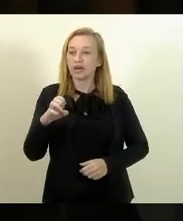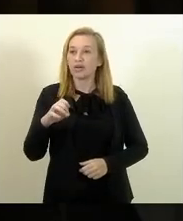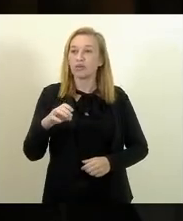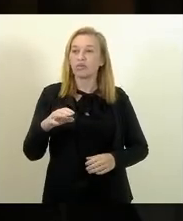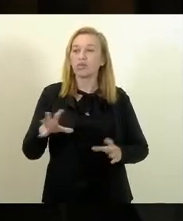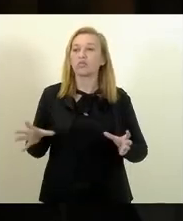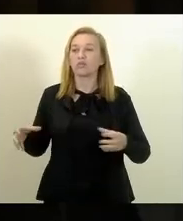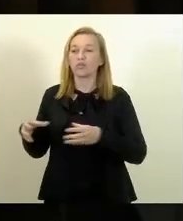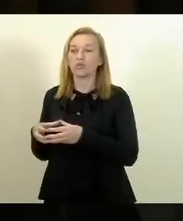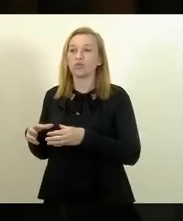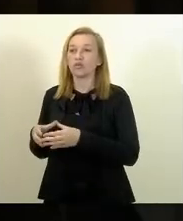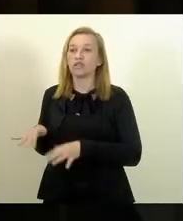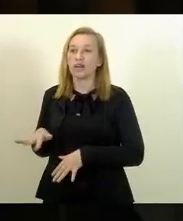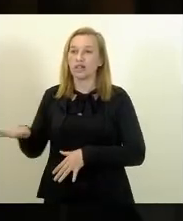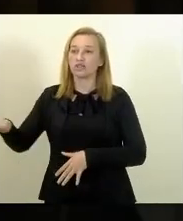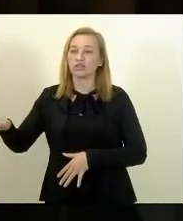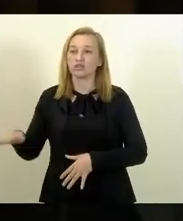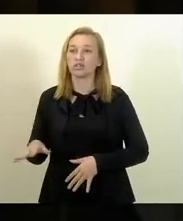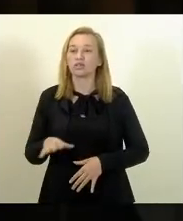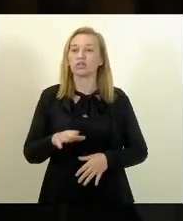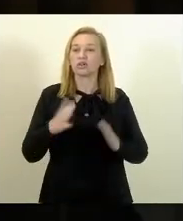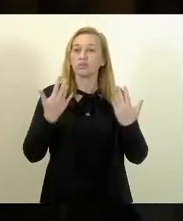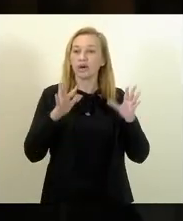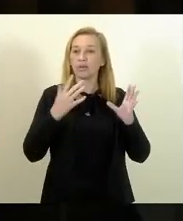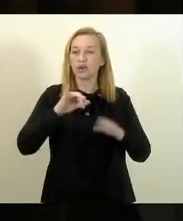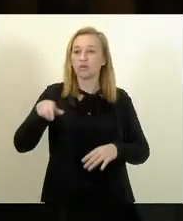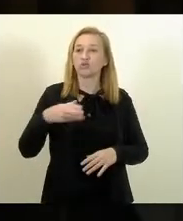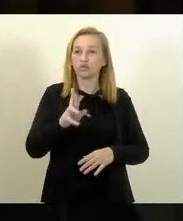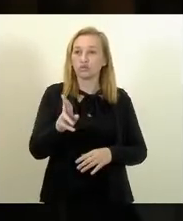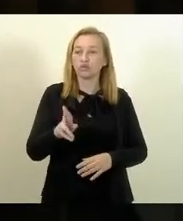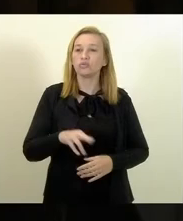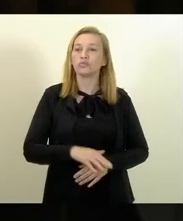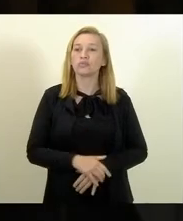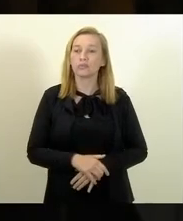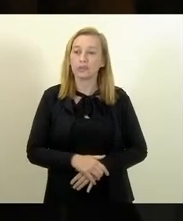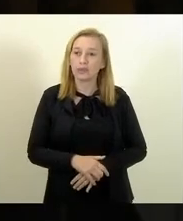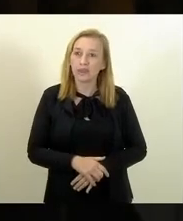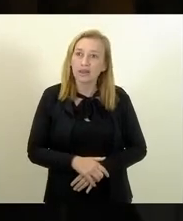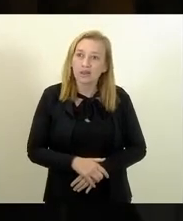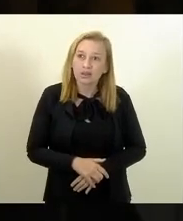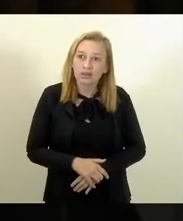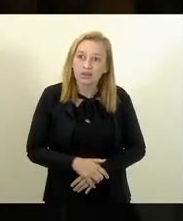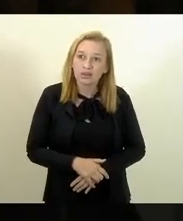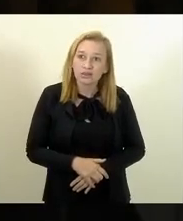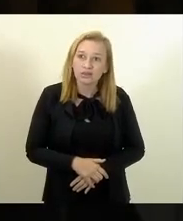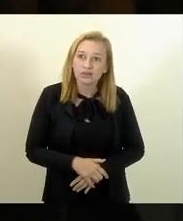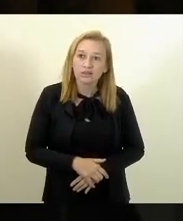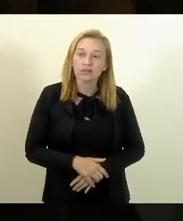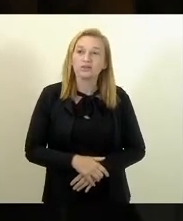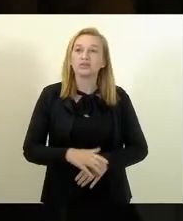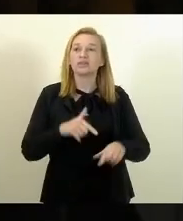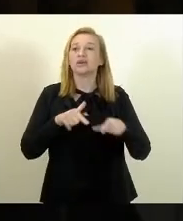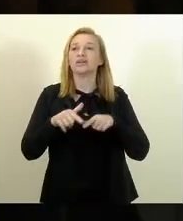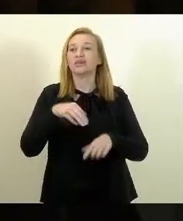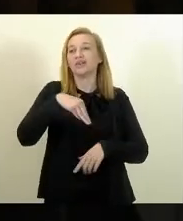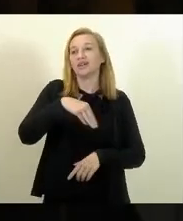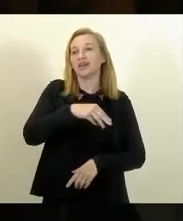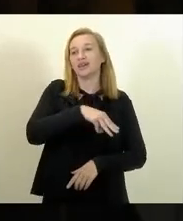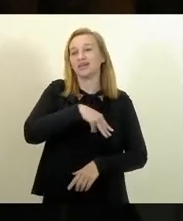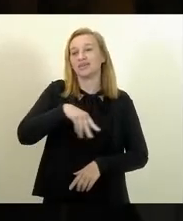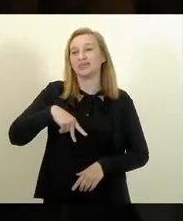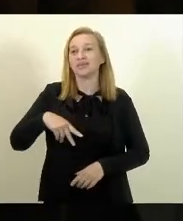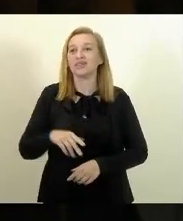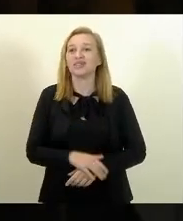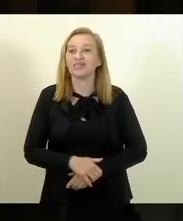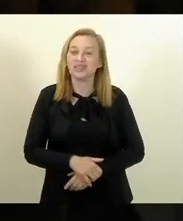o Júlio José Araújo Júnior, procurador da República, atualmente exercendo a função no MPF.